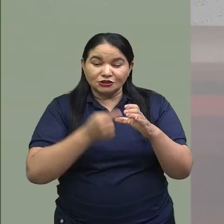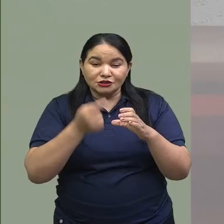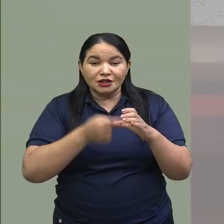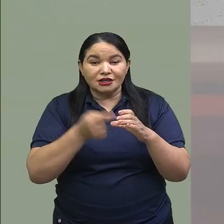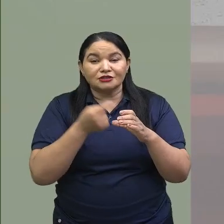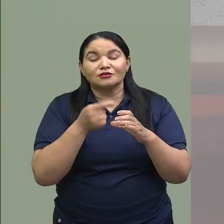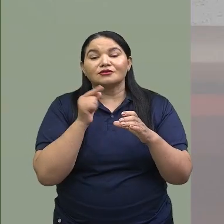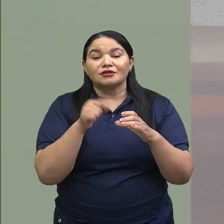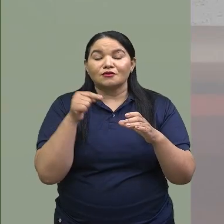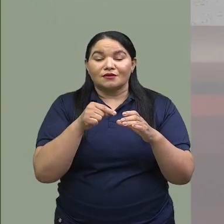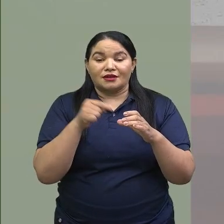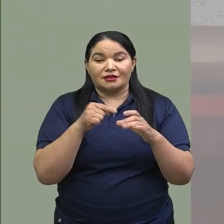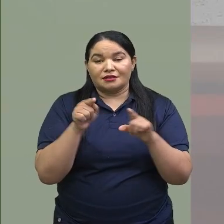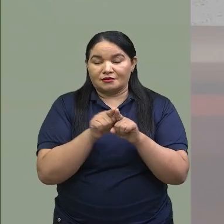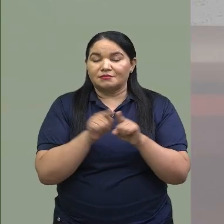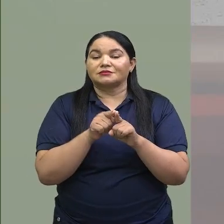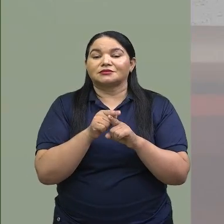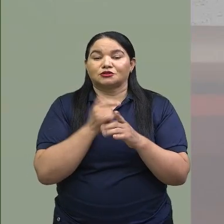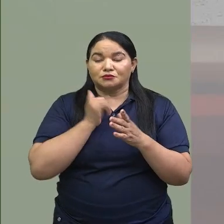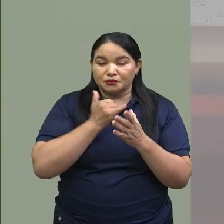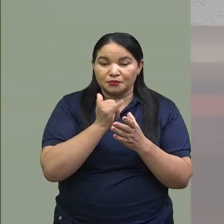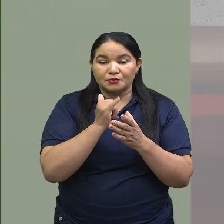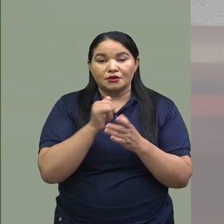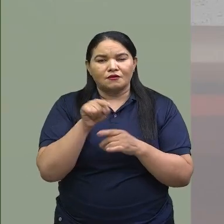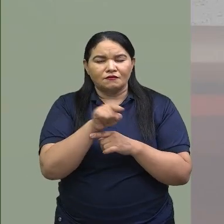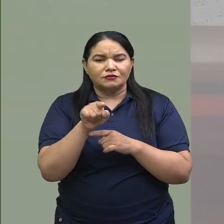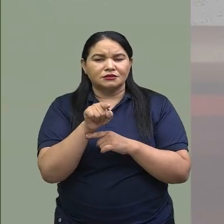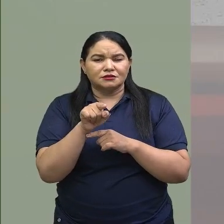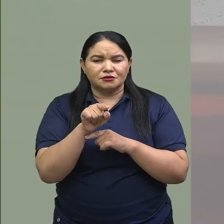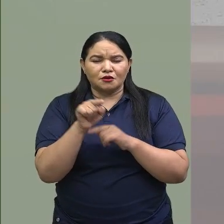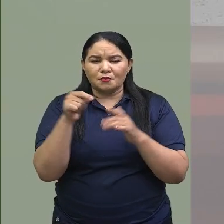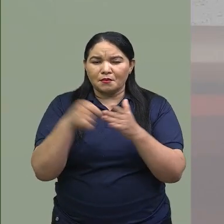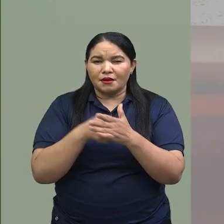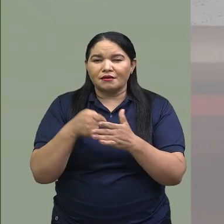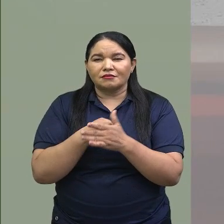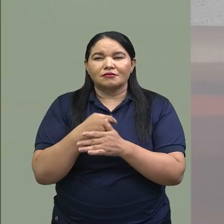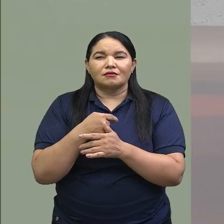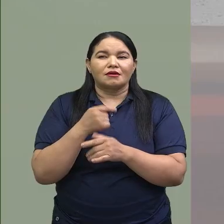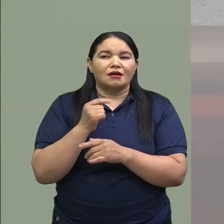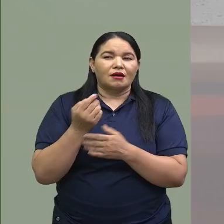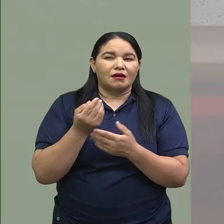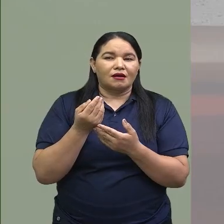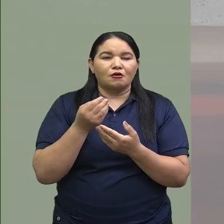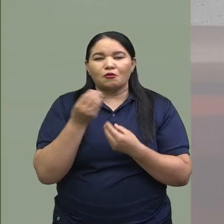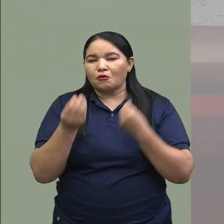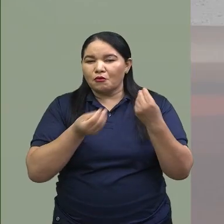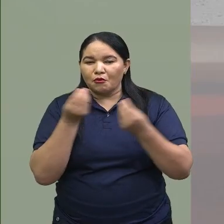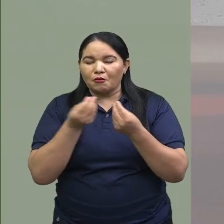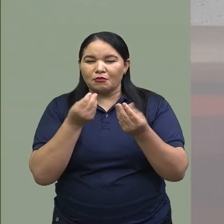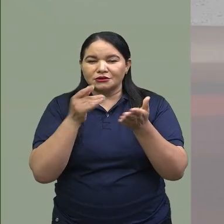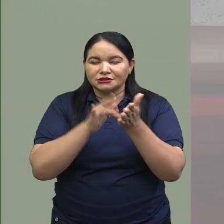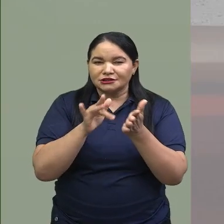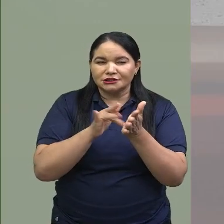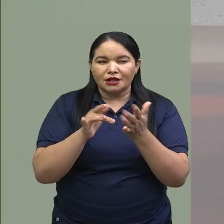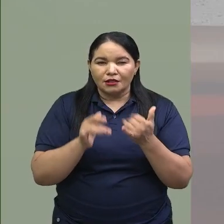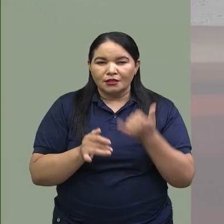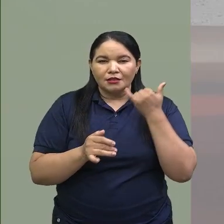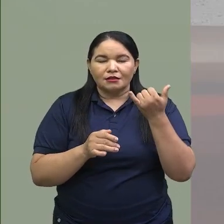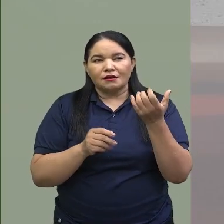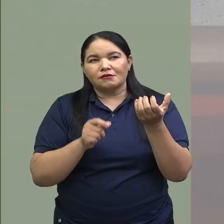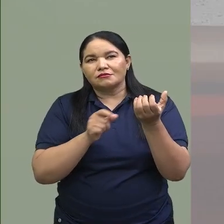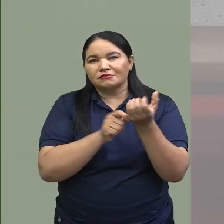primeiro questionamento. Você já se perguntou como o celular carrega? Ou como o